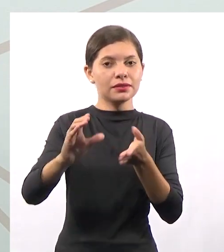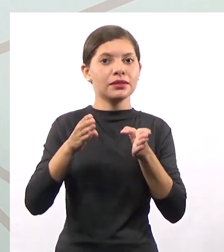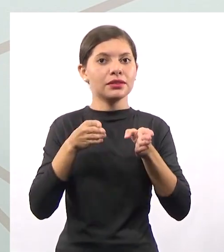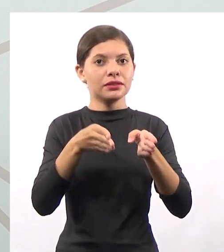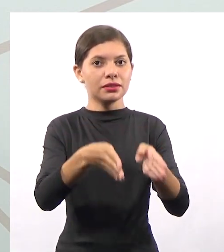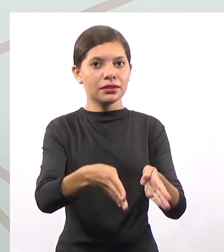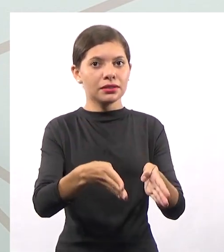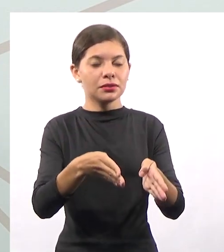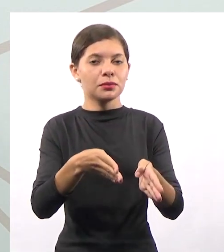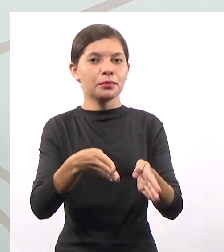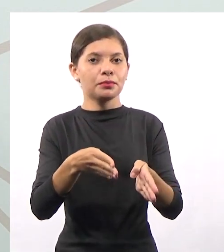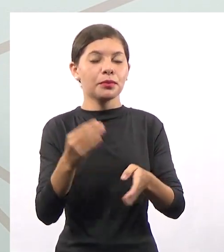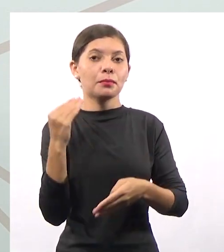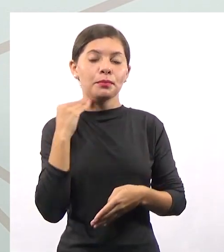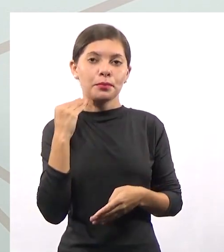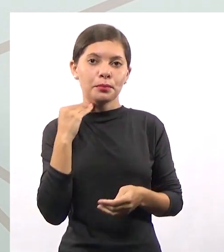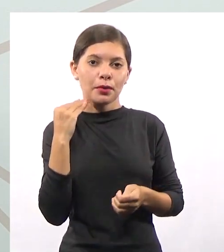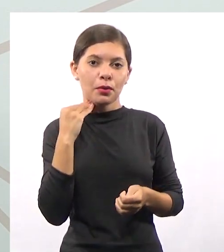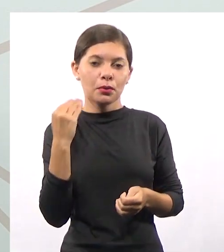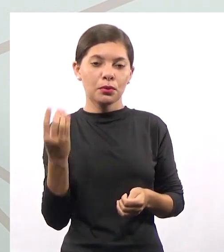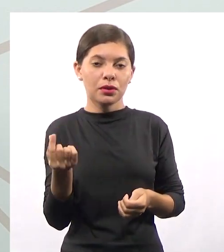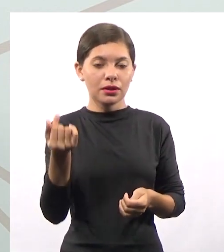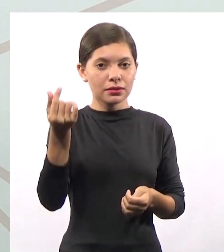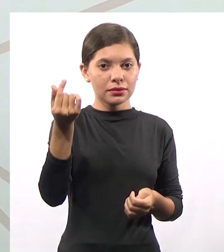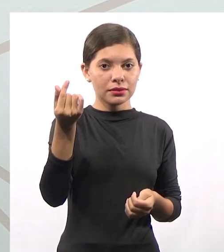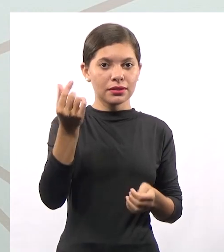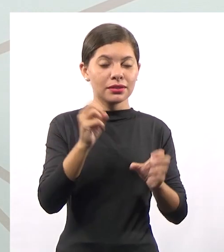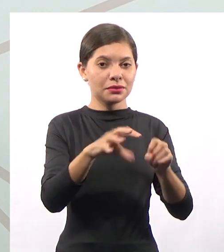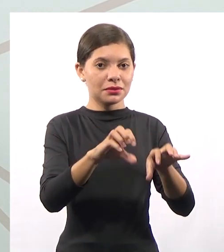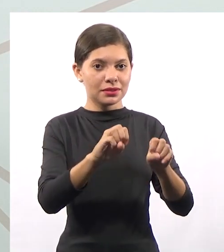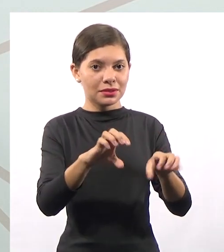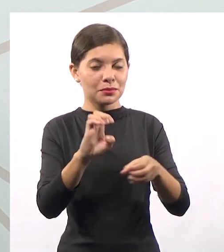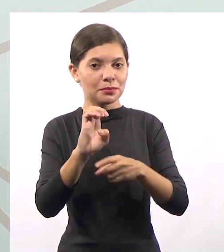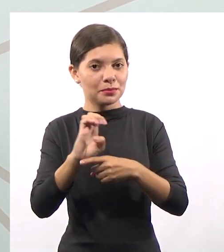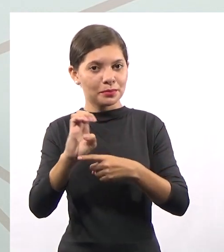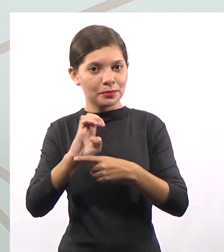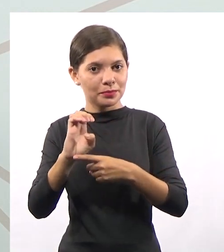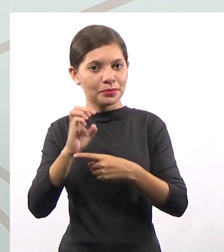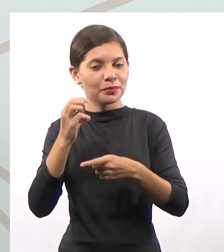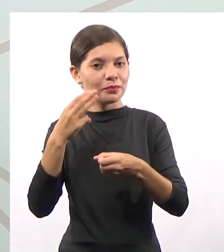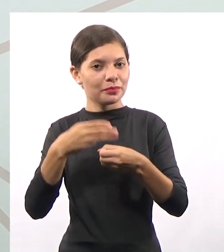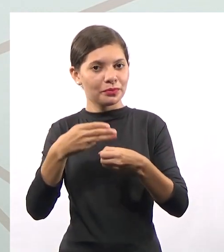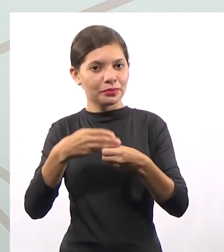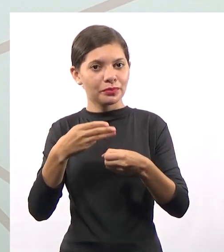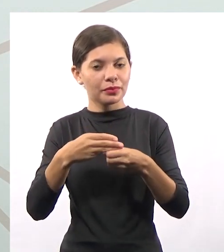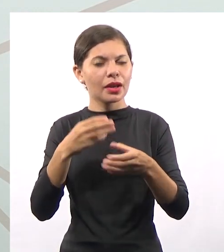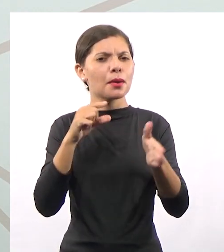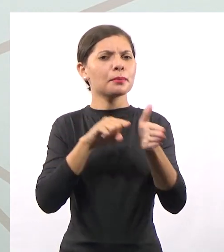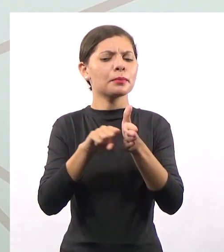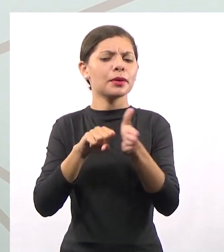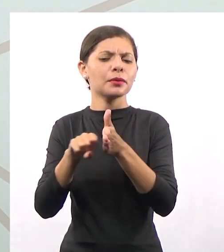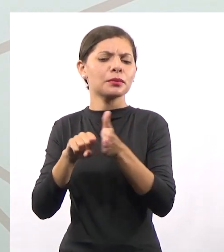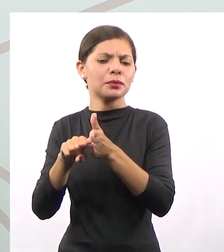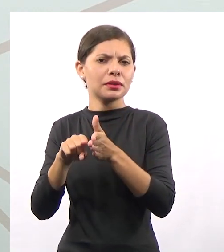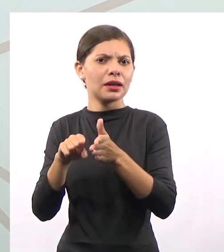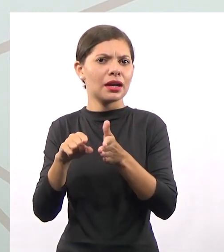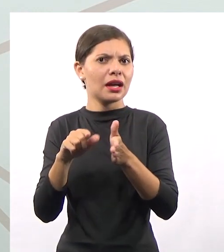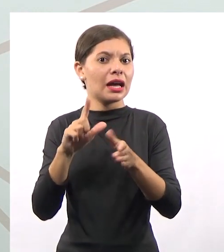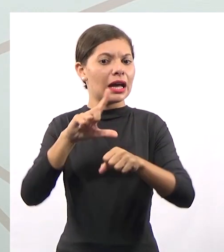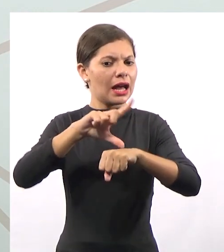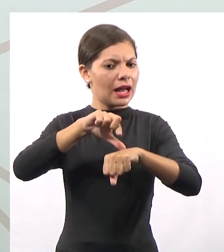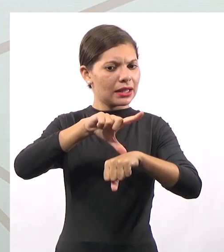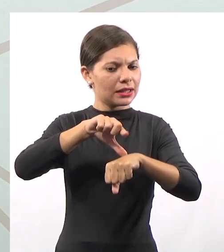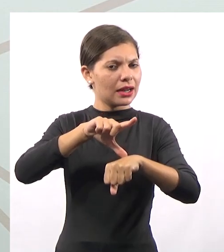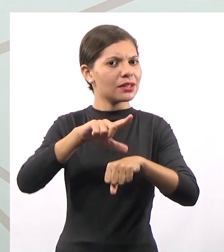diretamente numa conta educação para os estados e para os municípios. E aí uma outra pergunta, é possível ter atraso